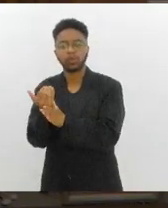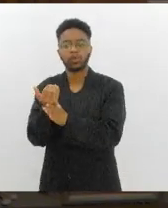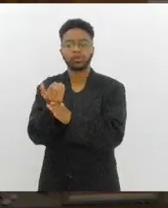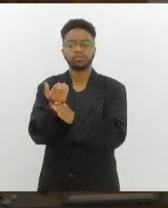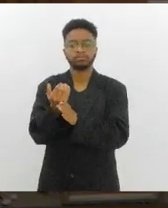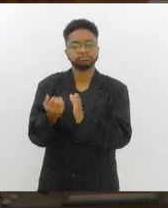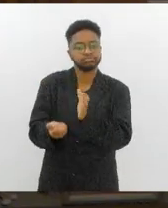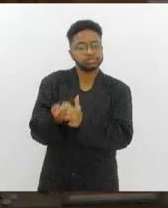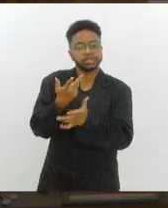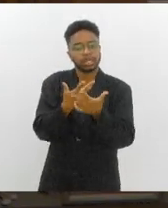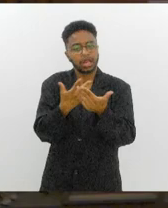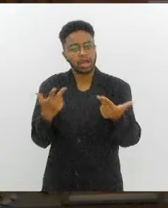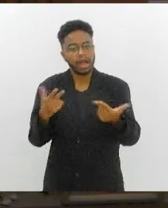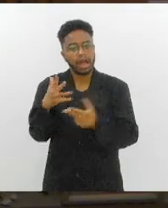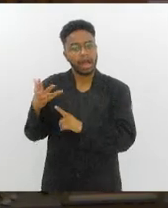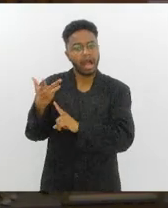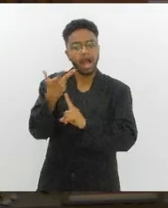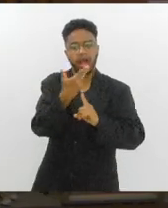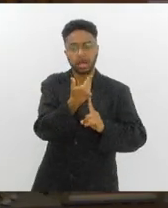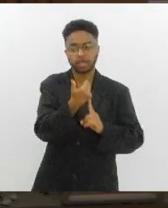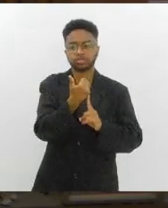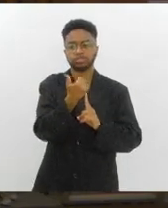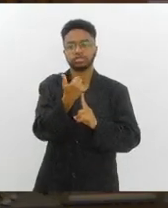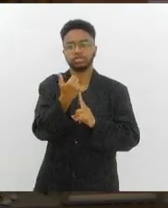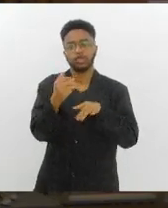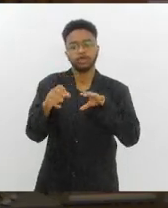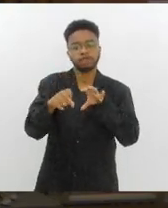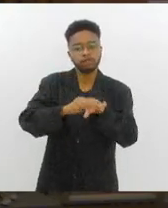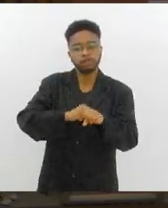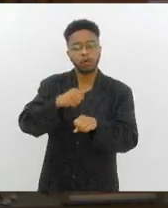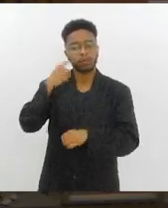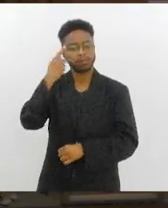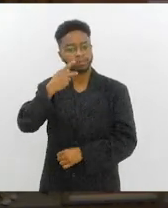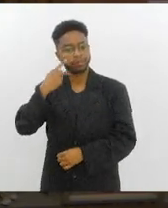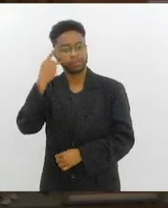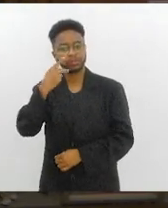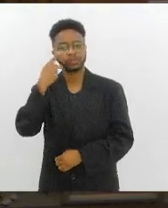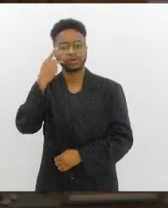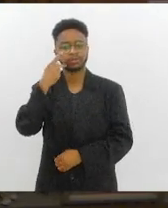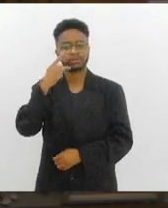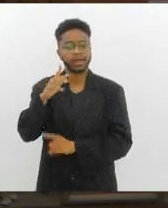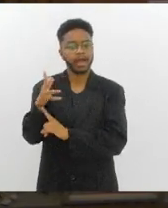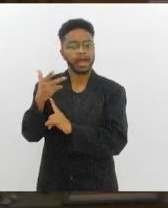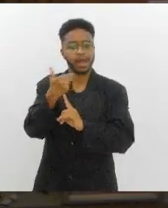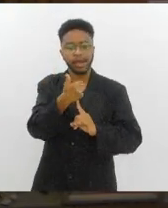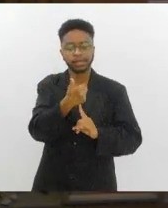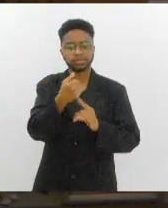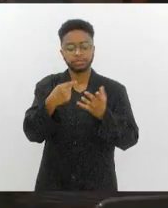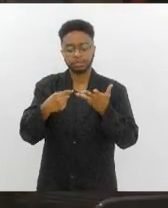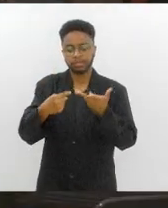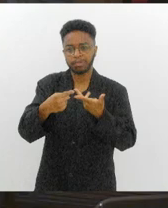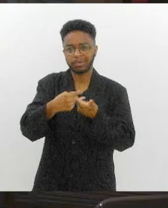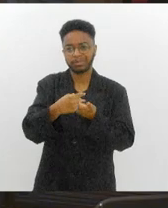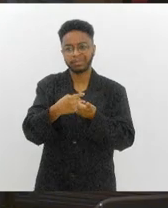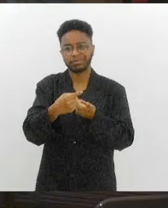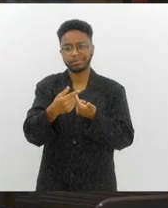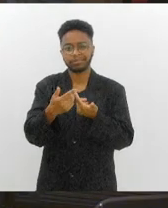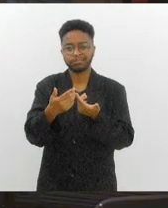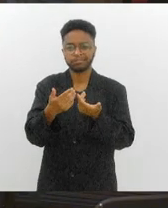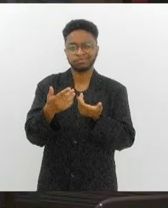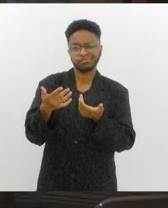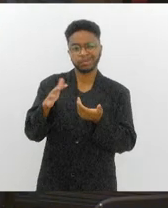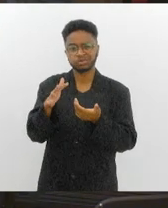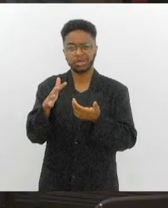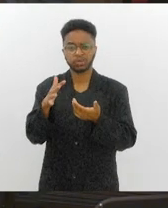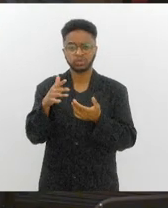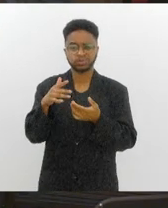criação, arte, formação, política, arte, tudo isso meio vai se encostando